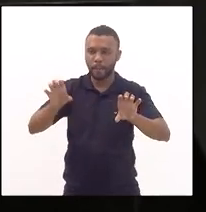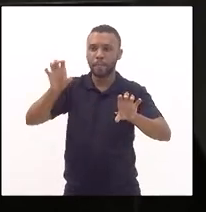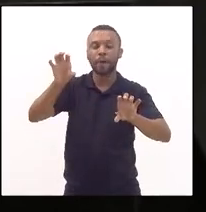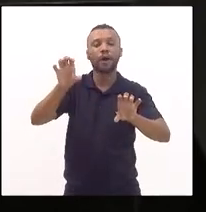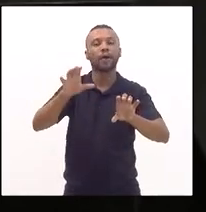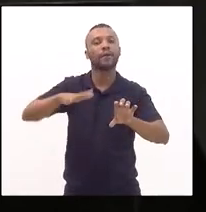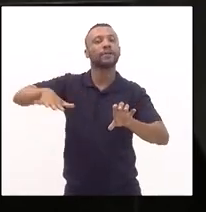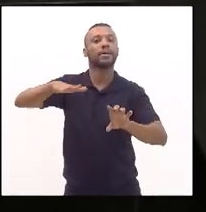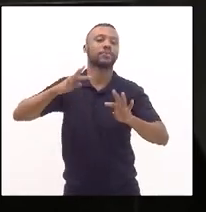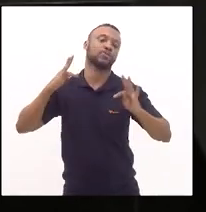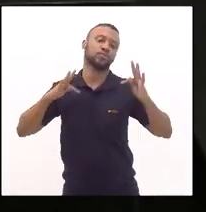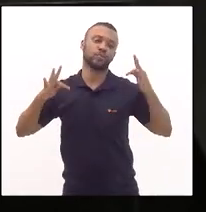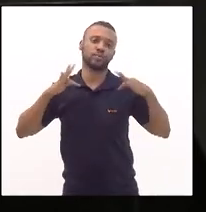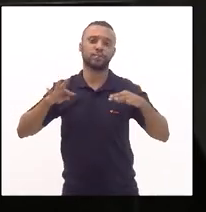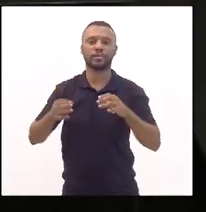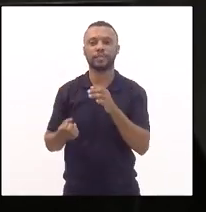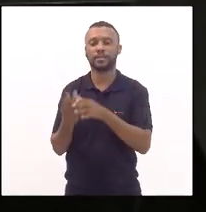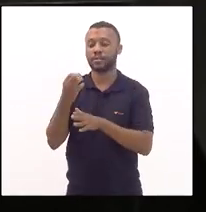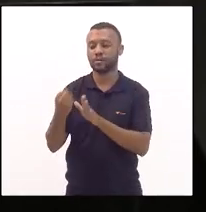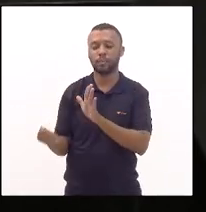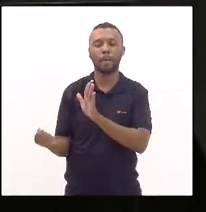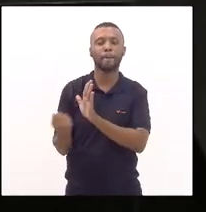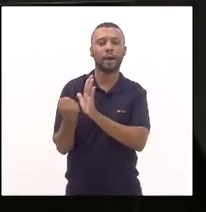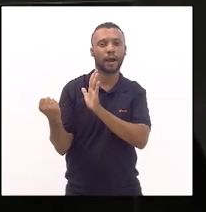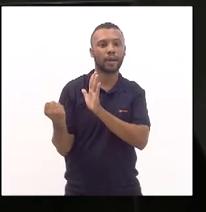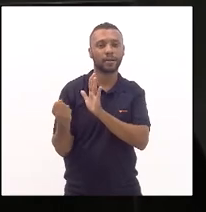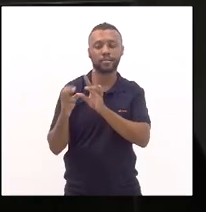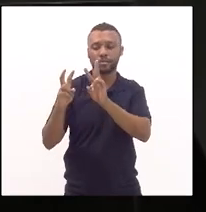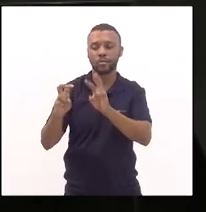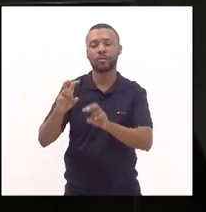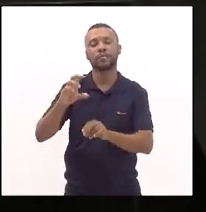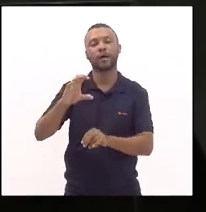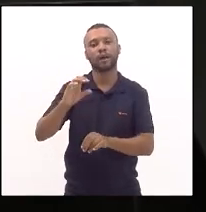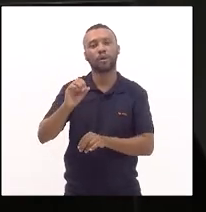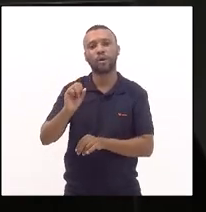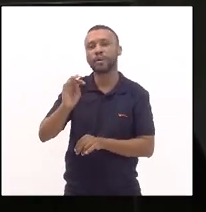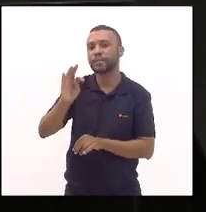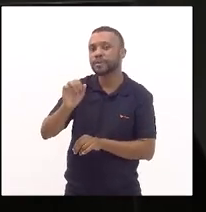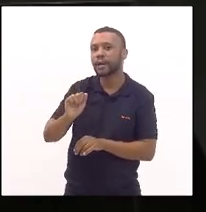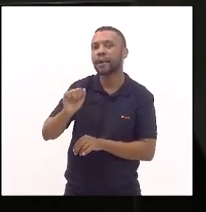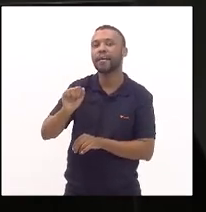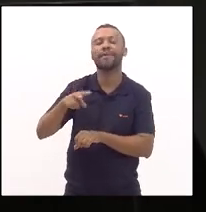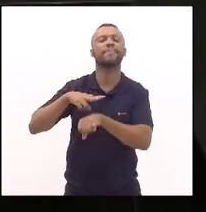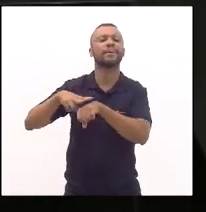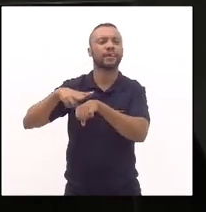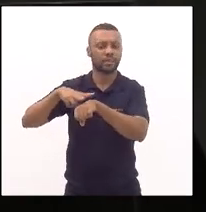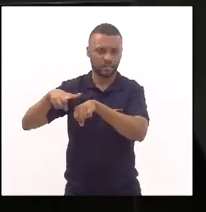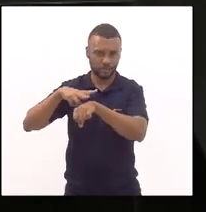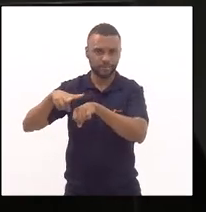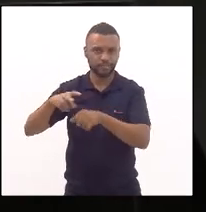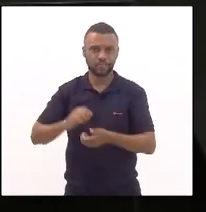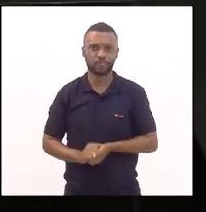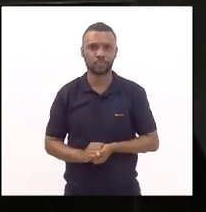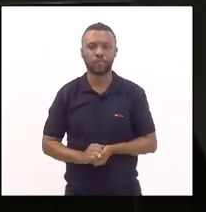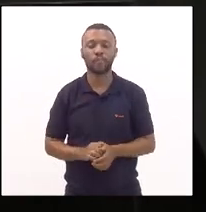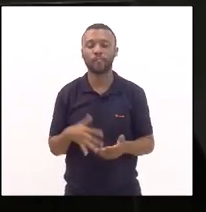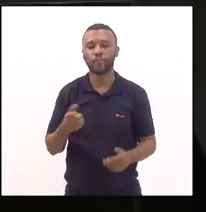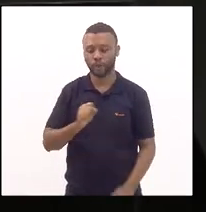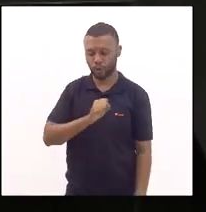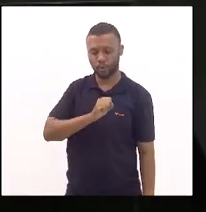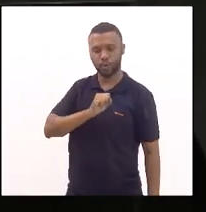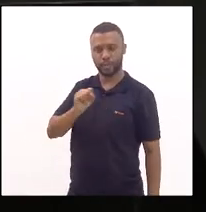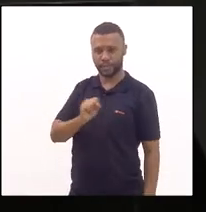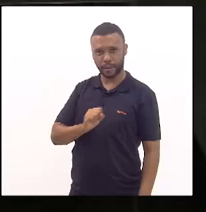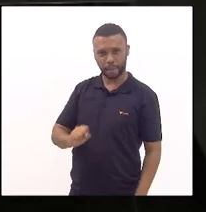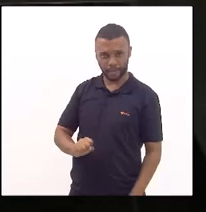para a criação de uma marca para a Costa Verde. E o SEBRAE,